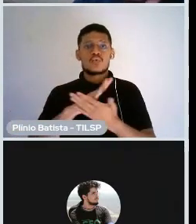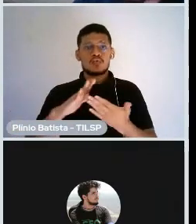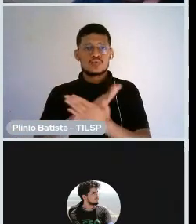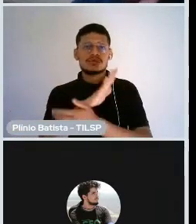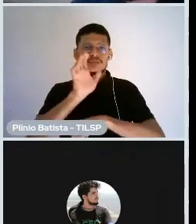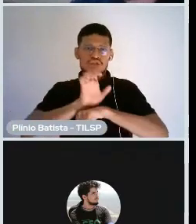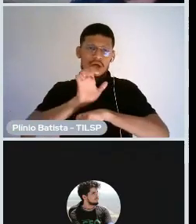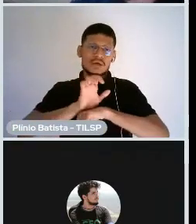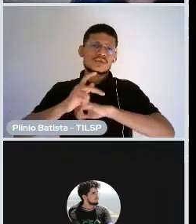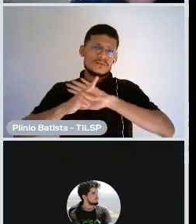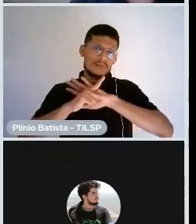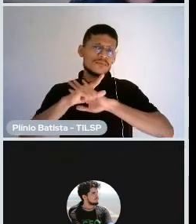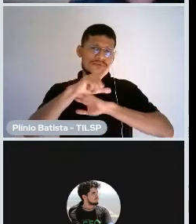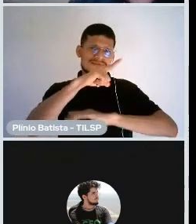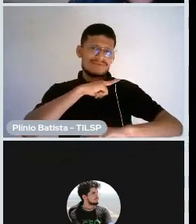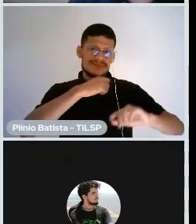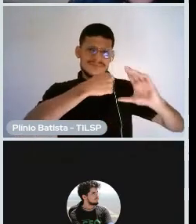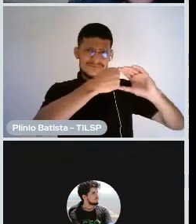mais característico isso.